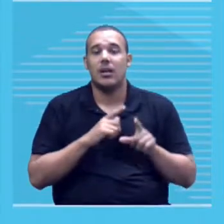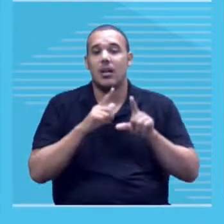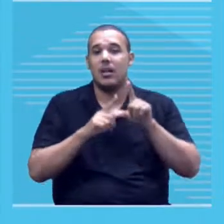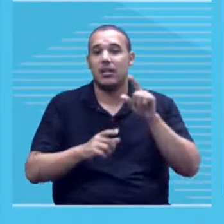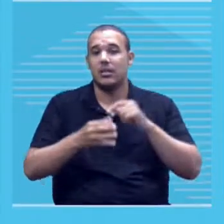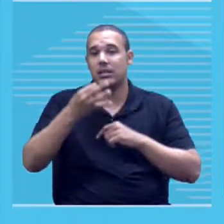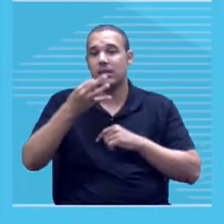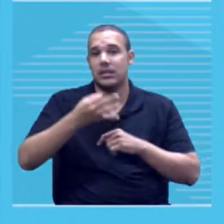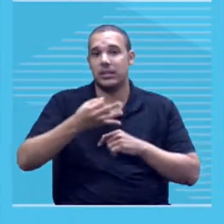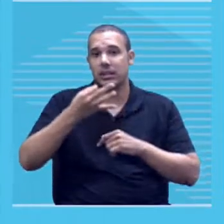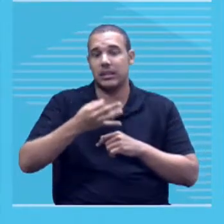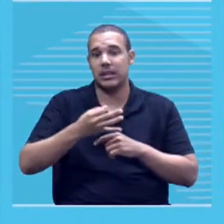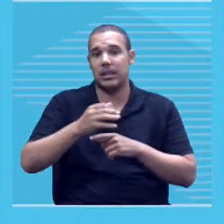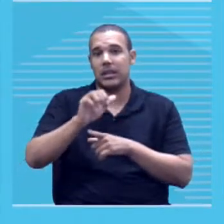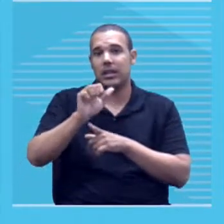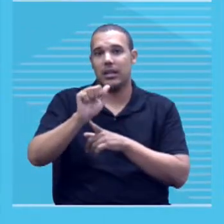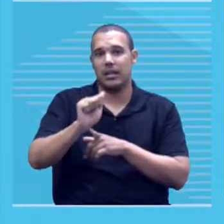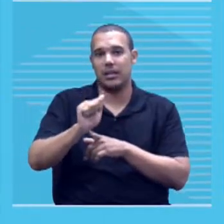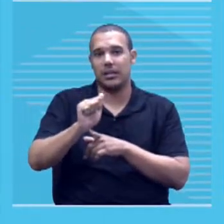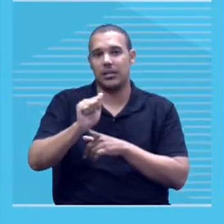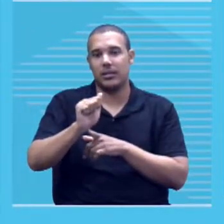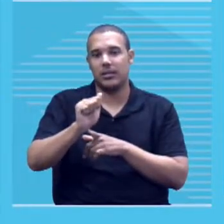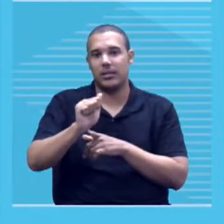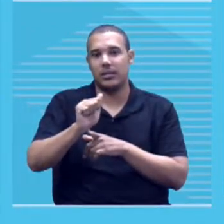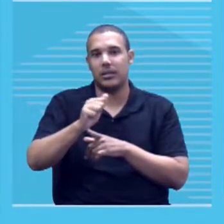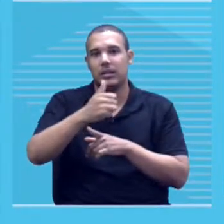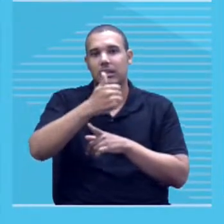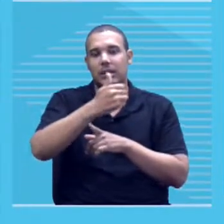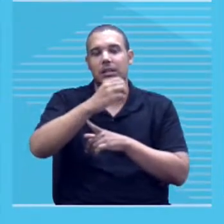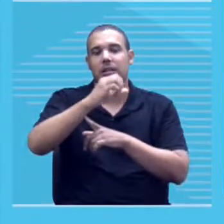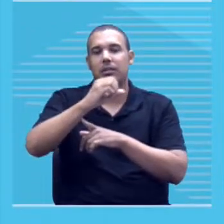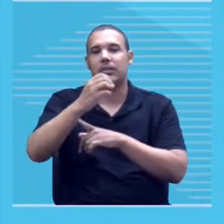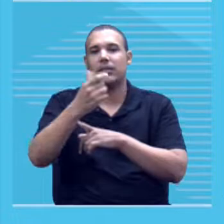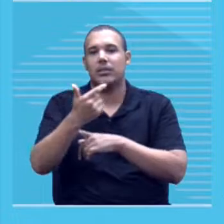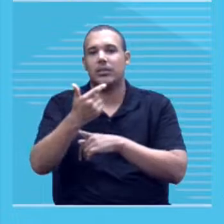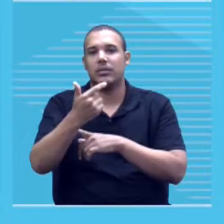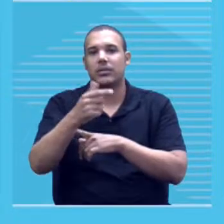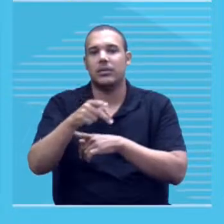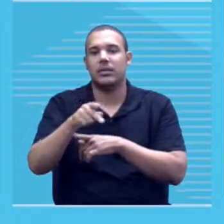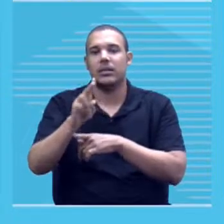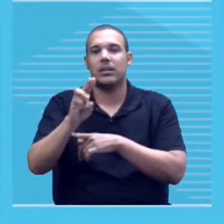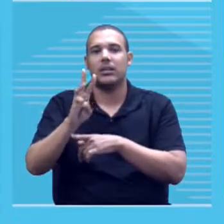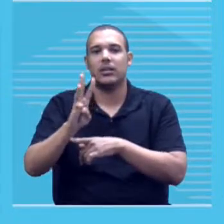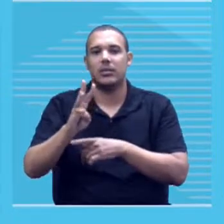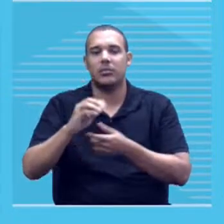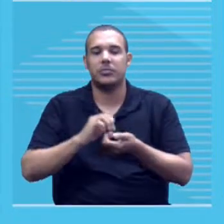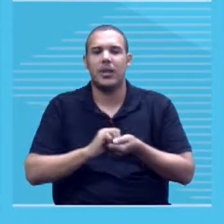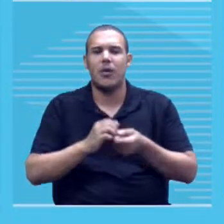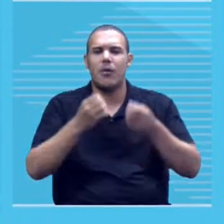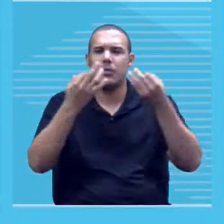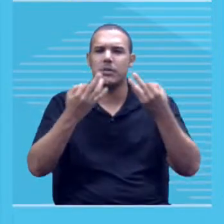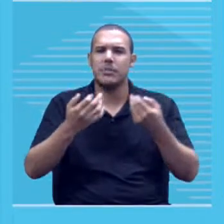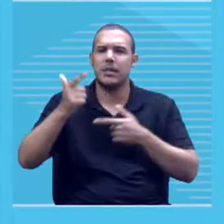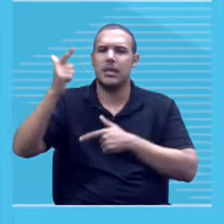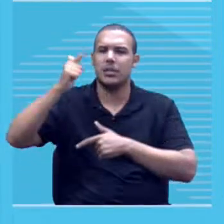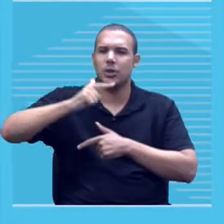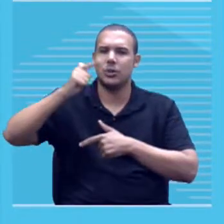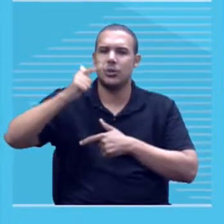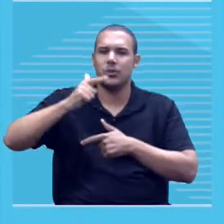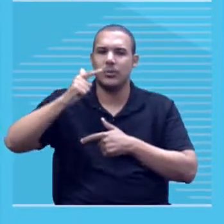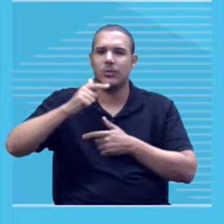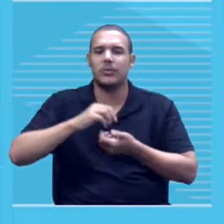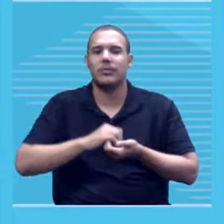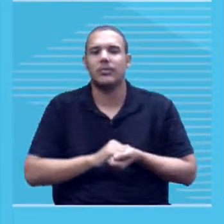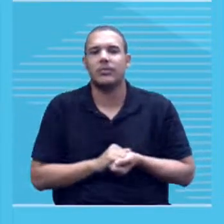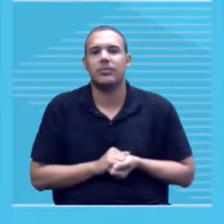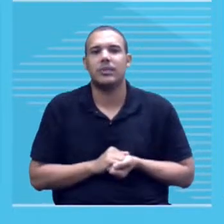sendo letra A, 192 kW. Então, repetindo a questão aí, para que não tenha ficado nenhuma dúvida.